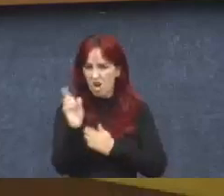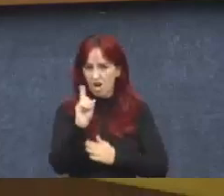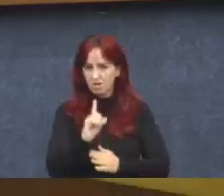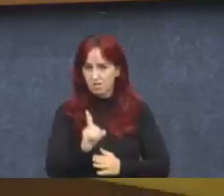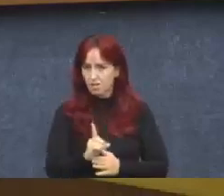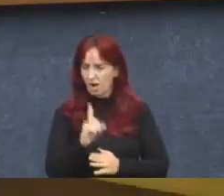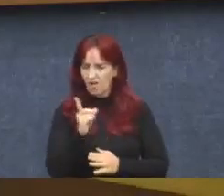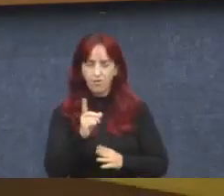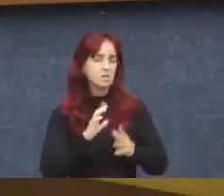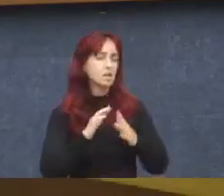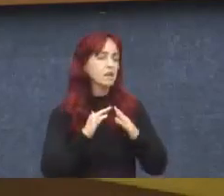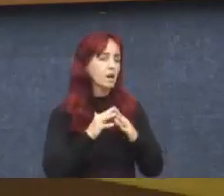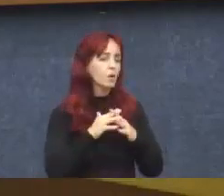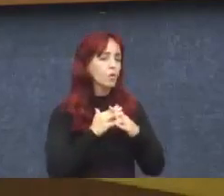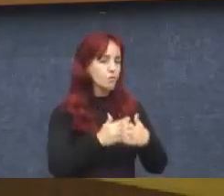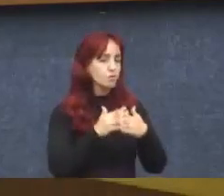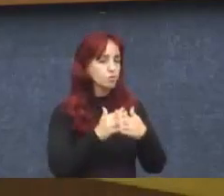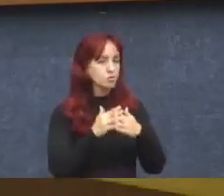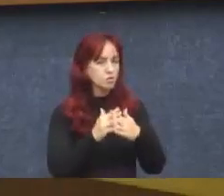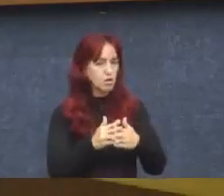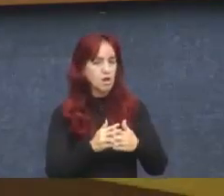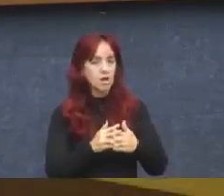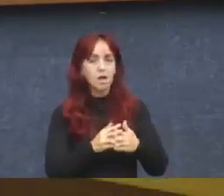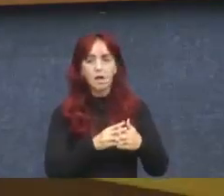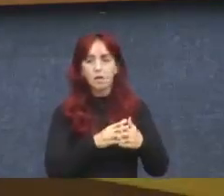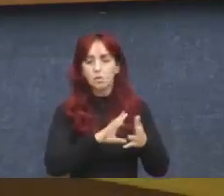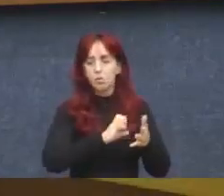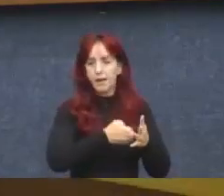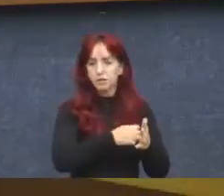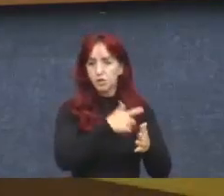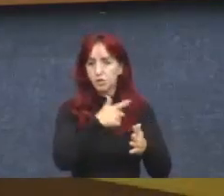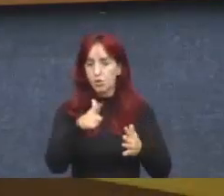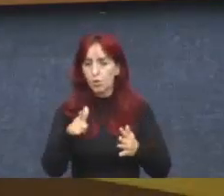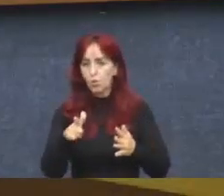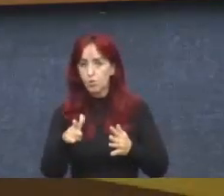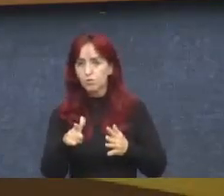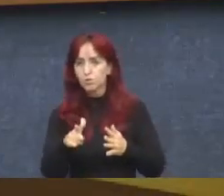centralismo democrático dos partidos comunistas com a